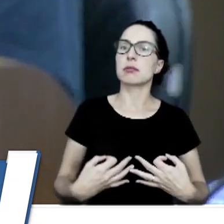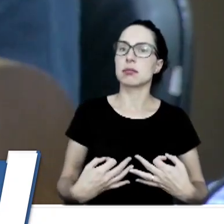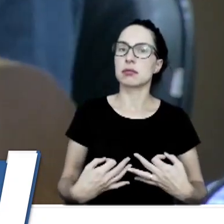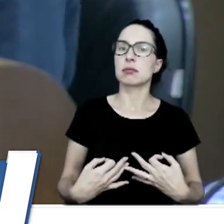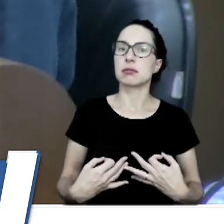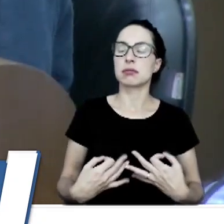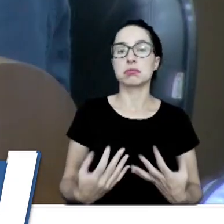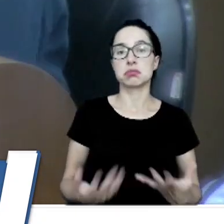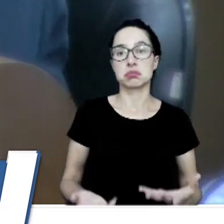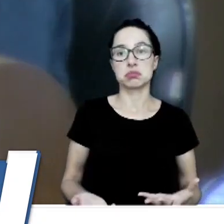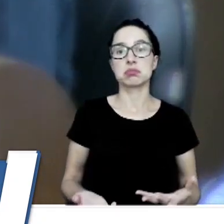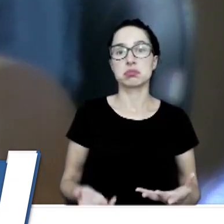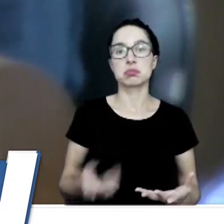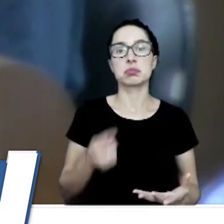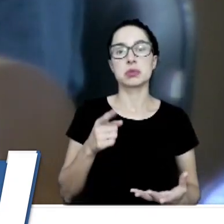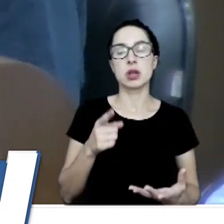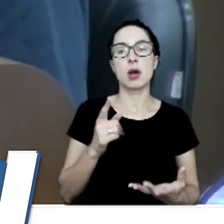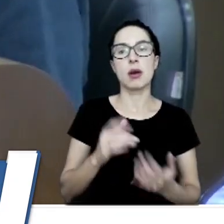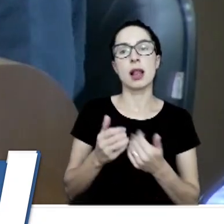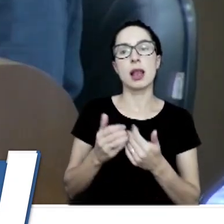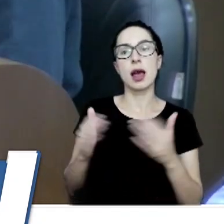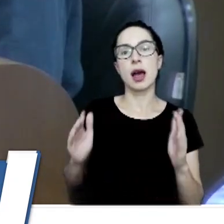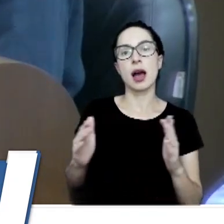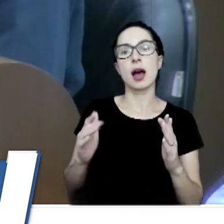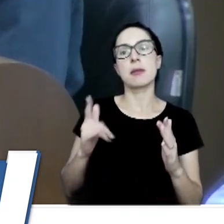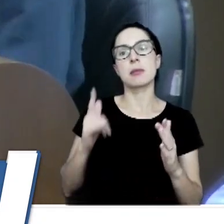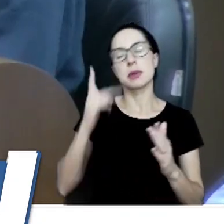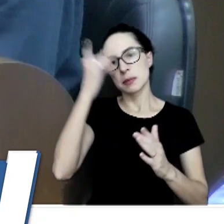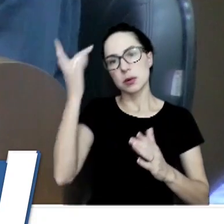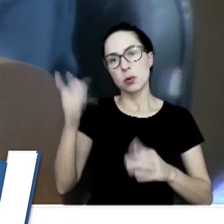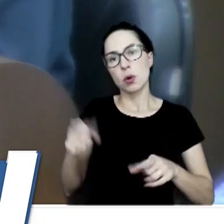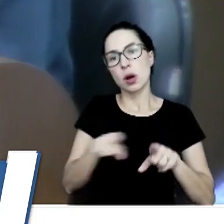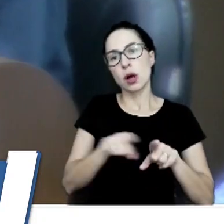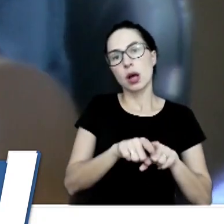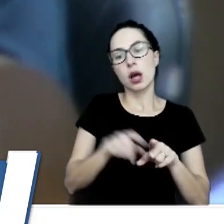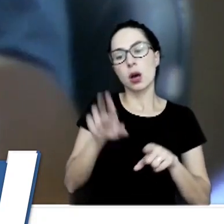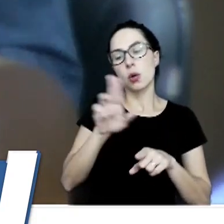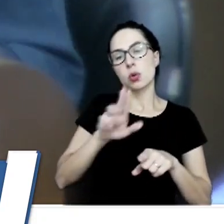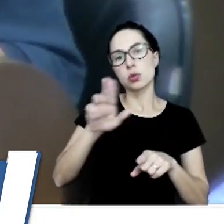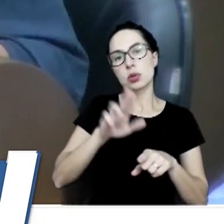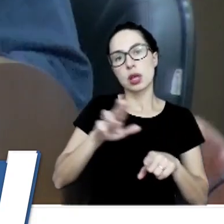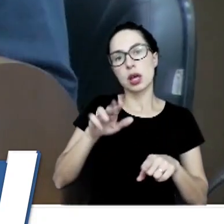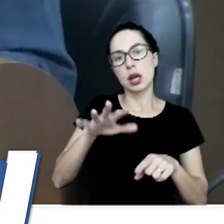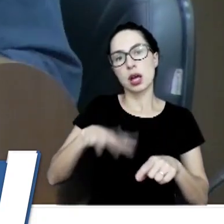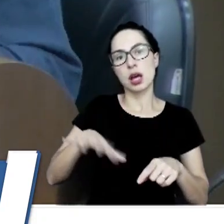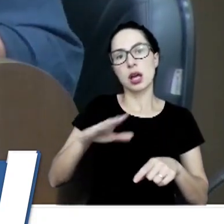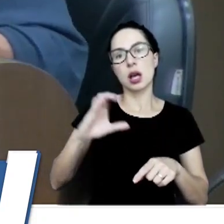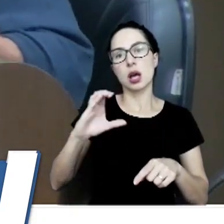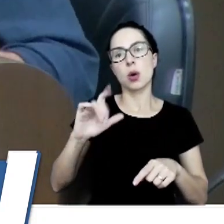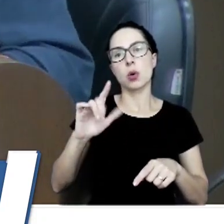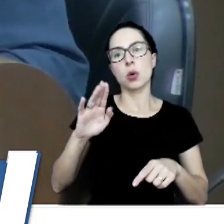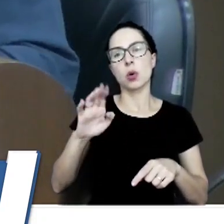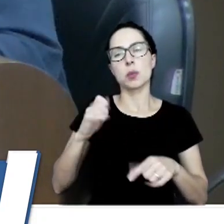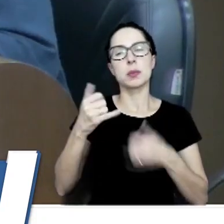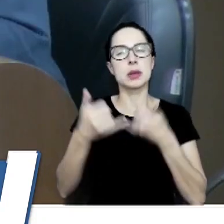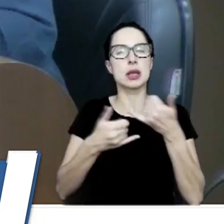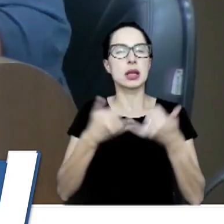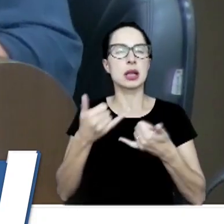presidente, eu também queria, na pessoa do Edson, cumprimentar todo o pessoal dos bancários aqui